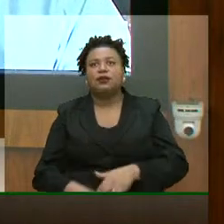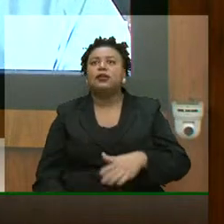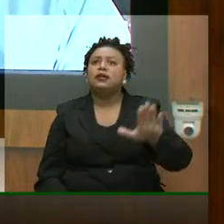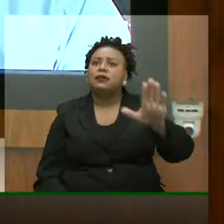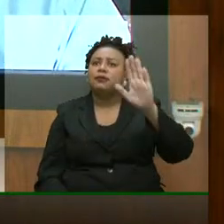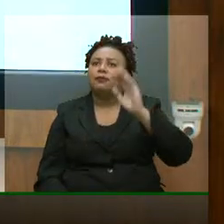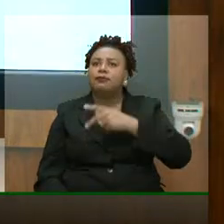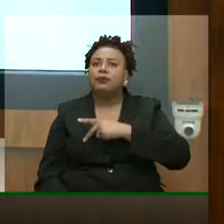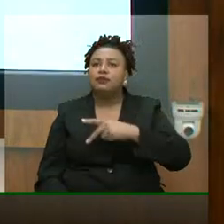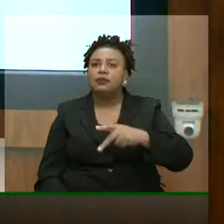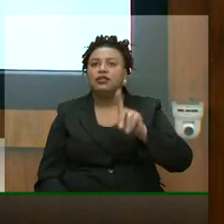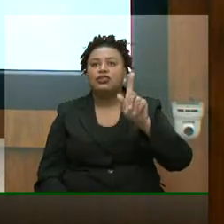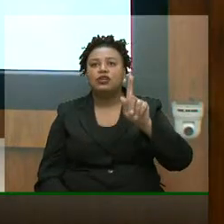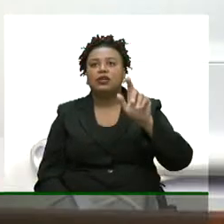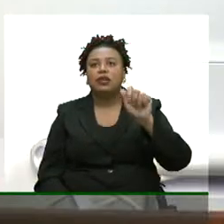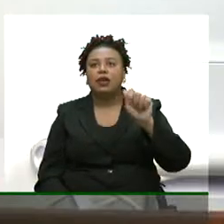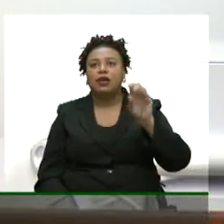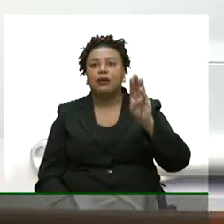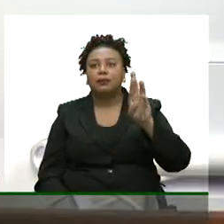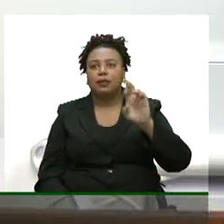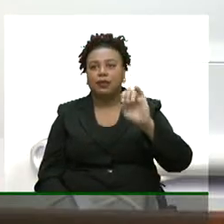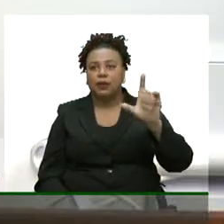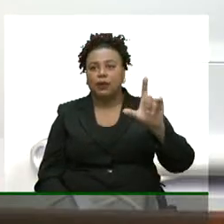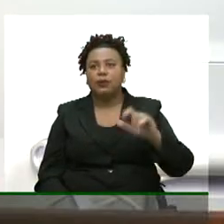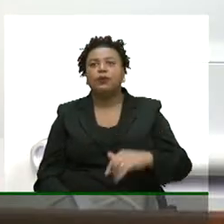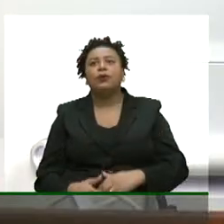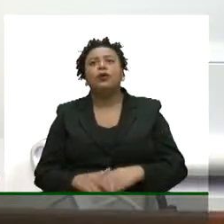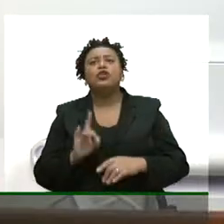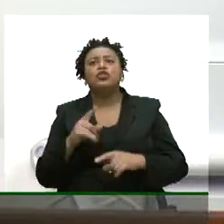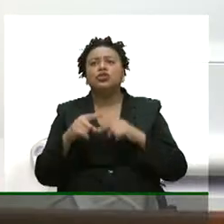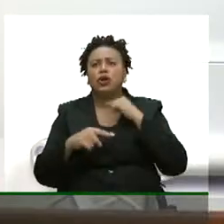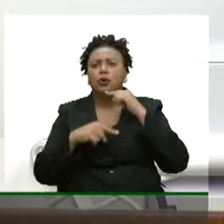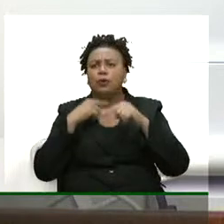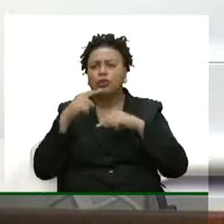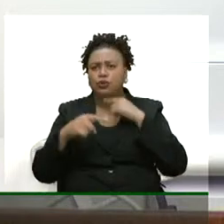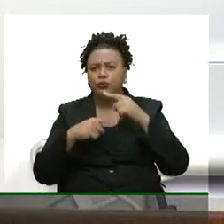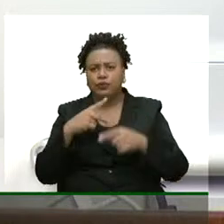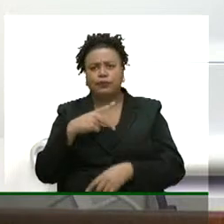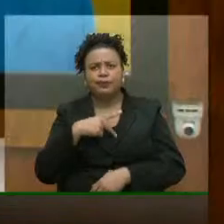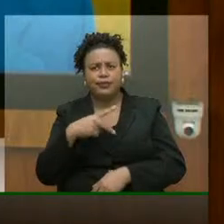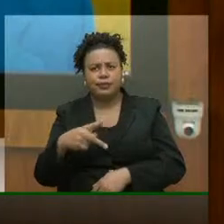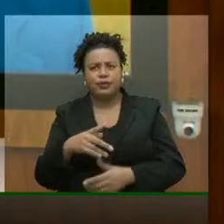ordem, deputado Gabriel Souza. Uma dúvida, presidente.